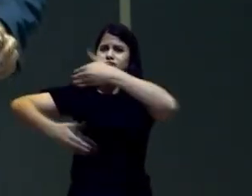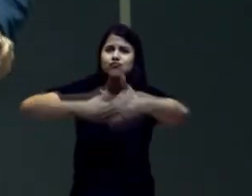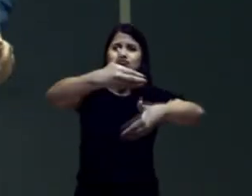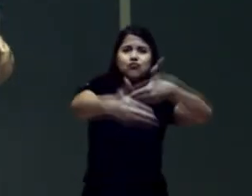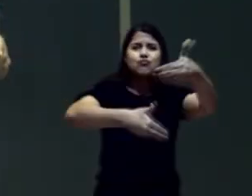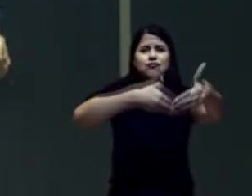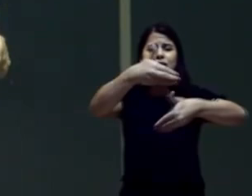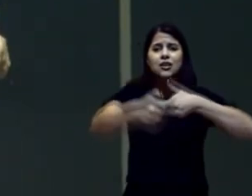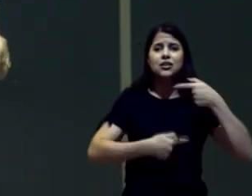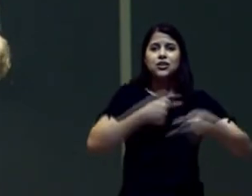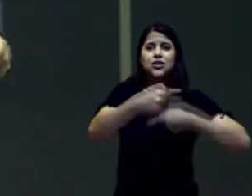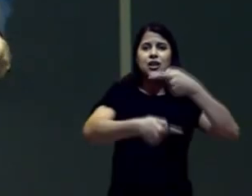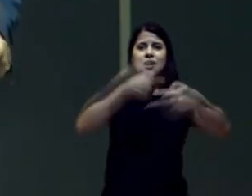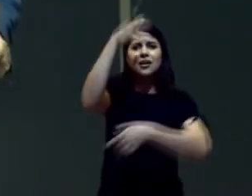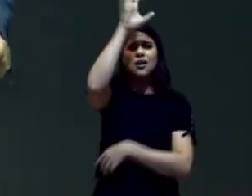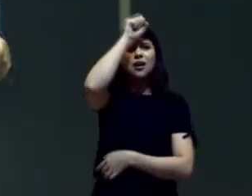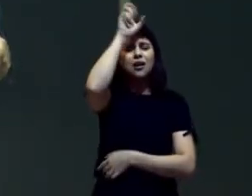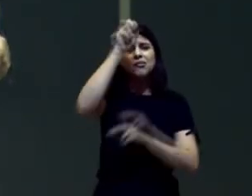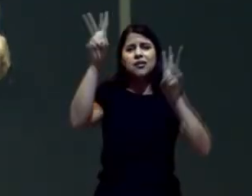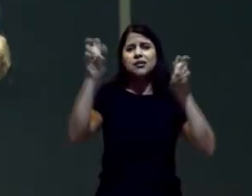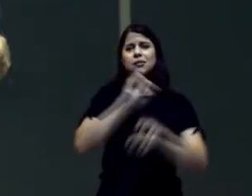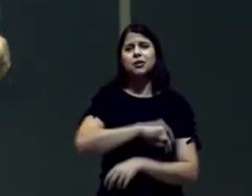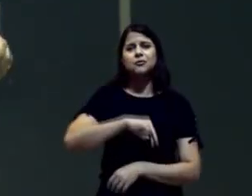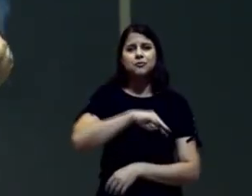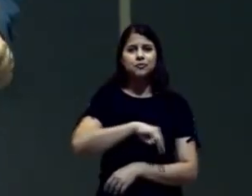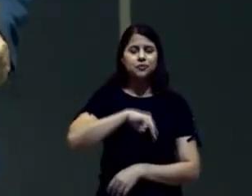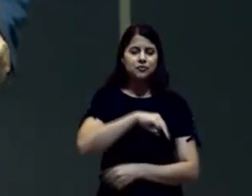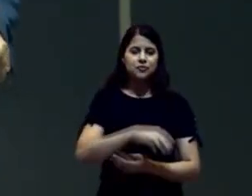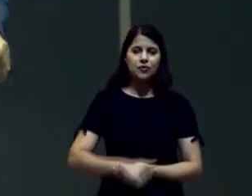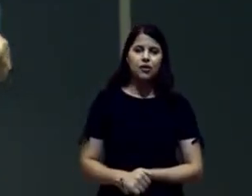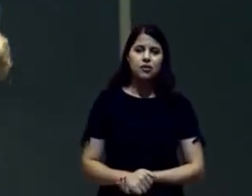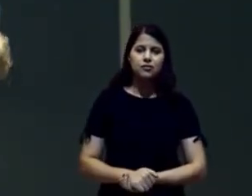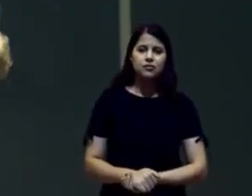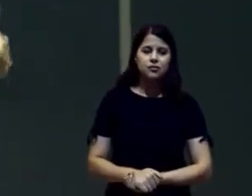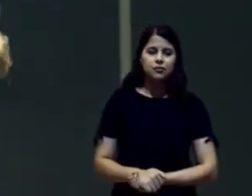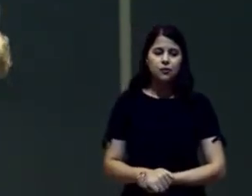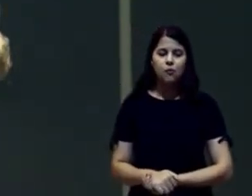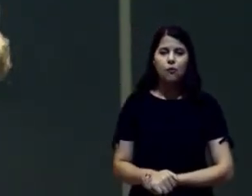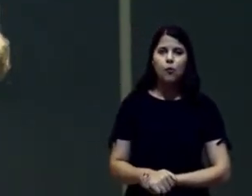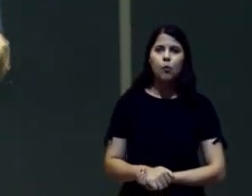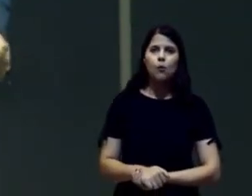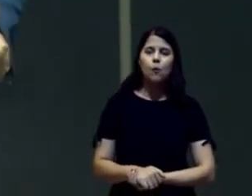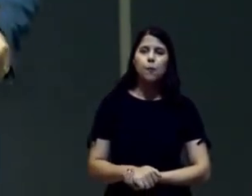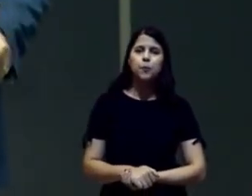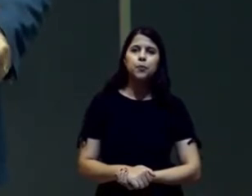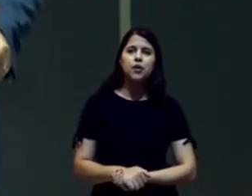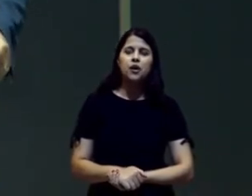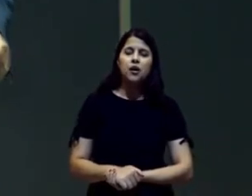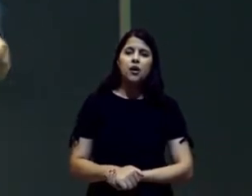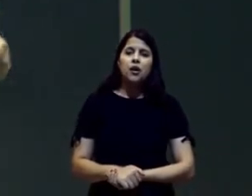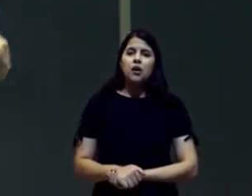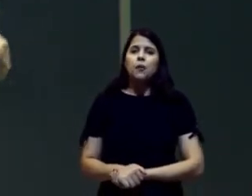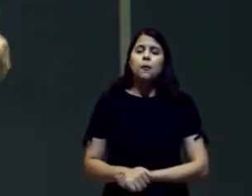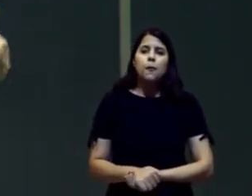Transmita a outros. O testamento de Paulo constava uma fé ativa, não uma fé passiva.